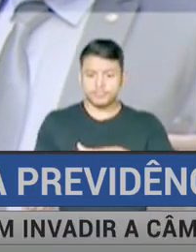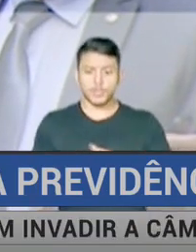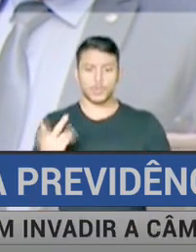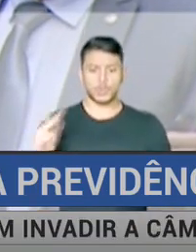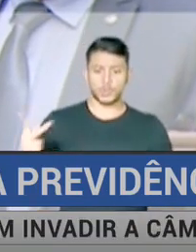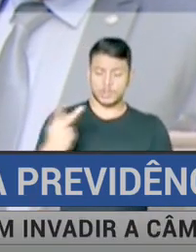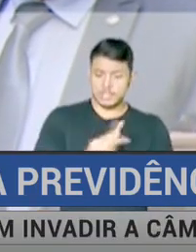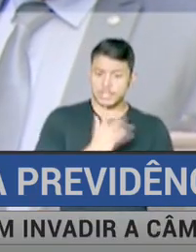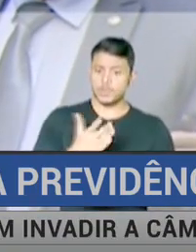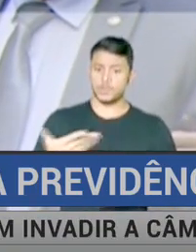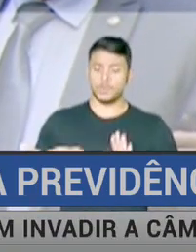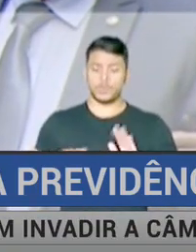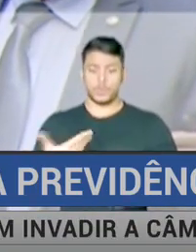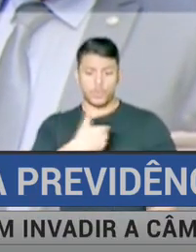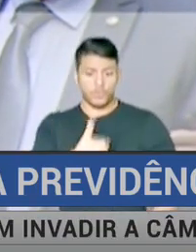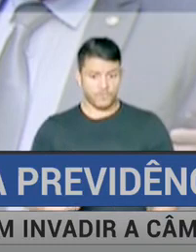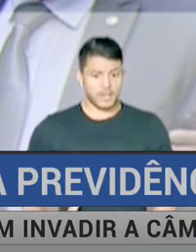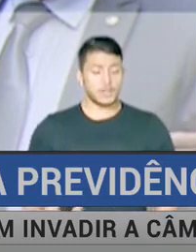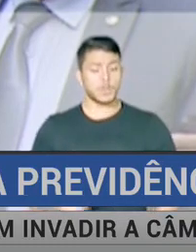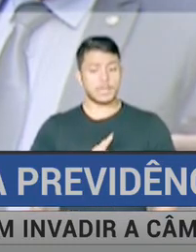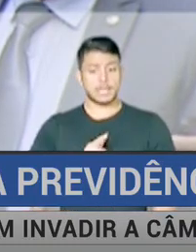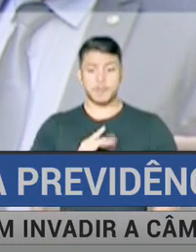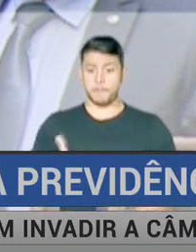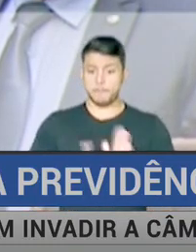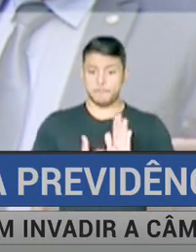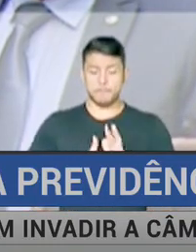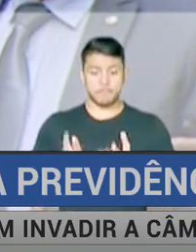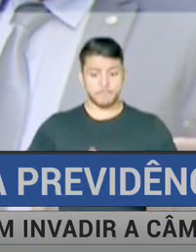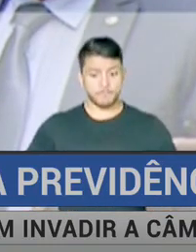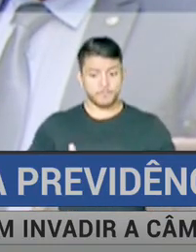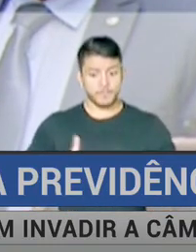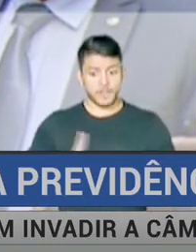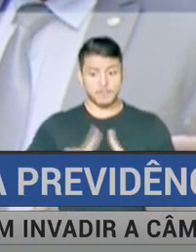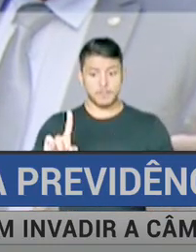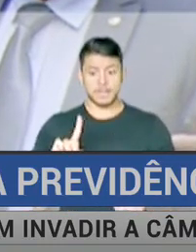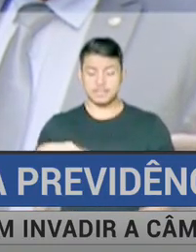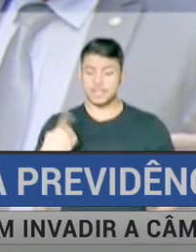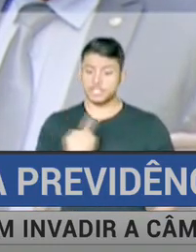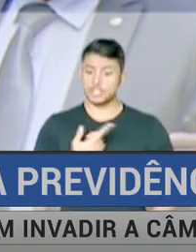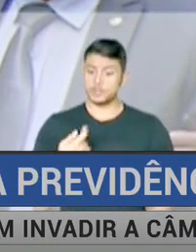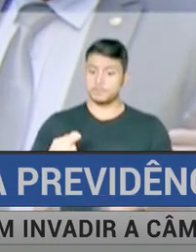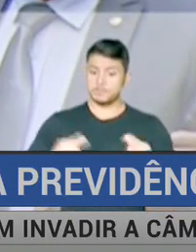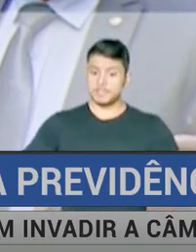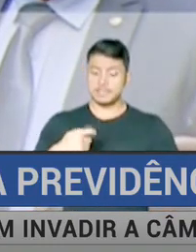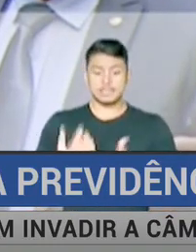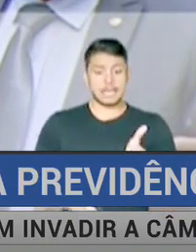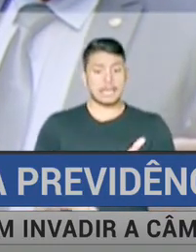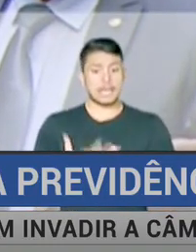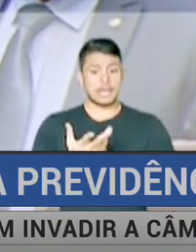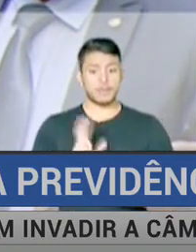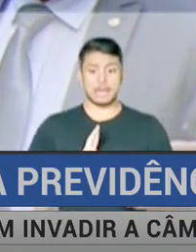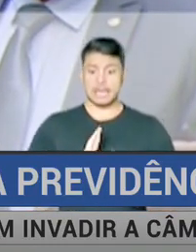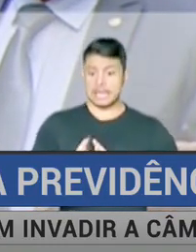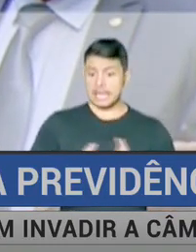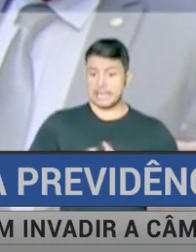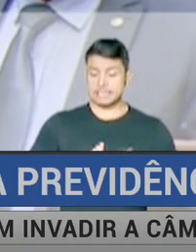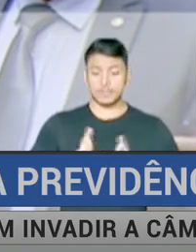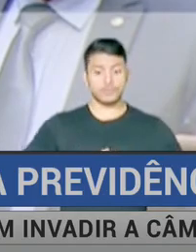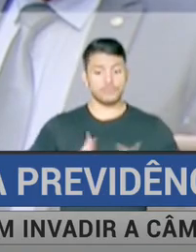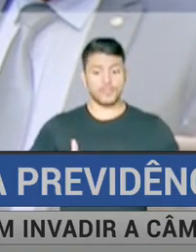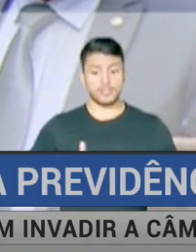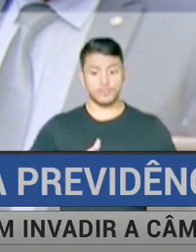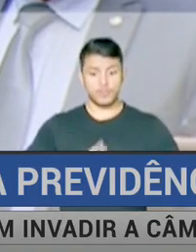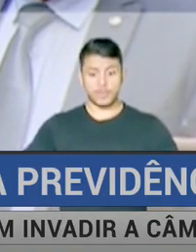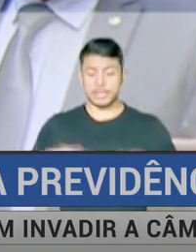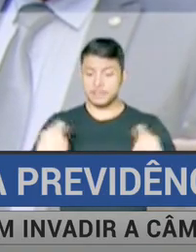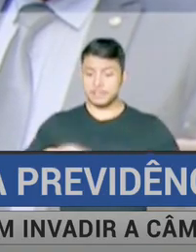com outra proposta, a gente respeita isso, mas nós vamos precisar construir daqui para frente uma relação diferente, onde o